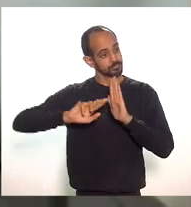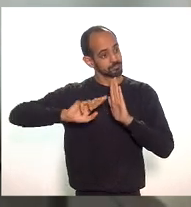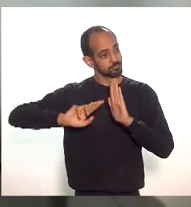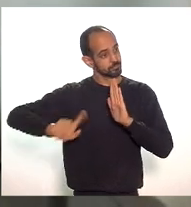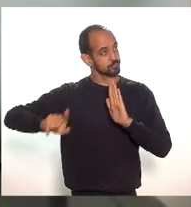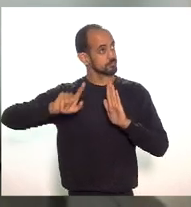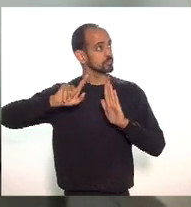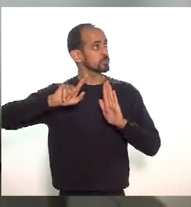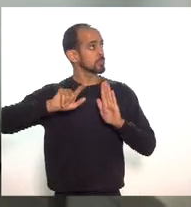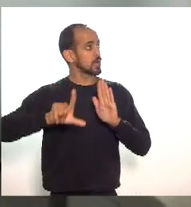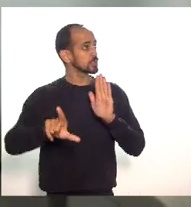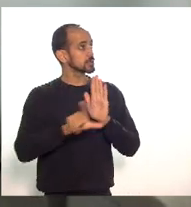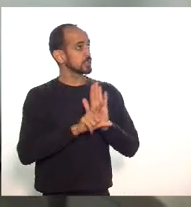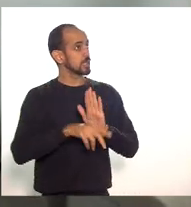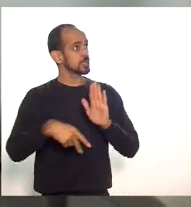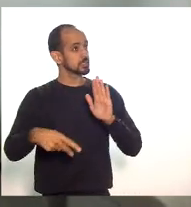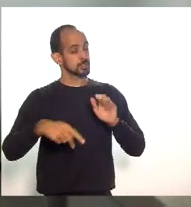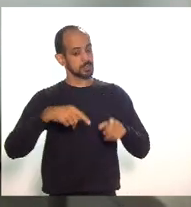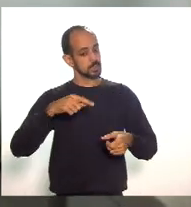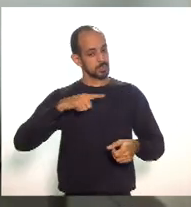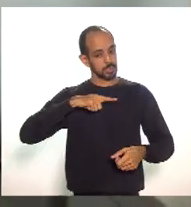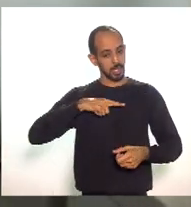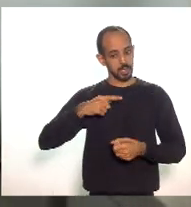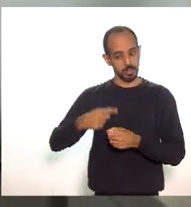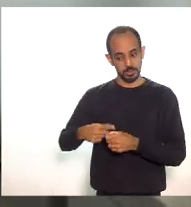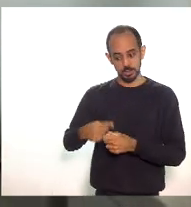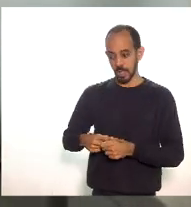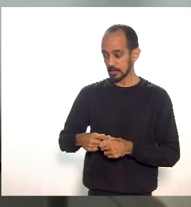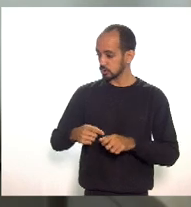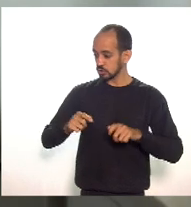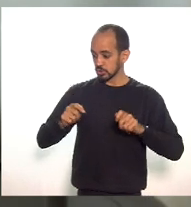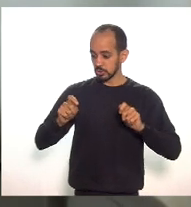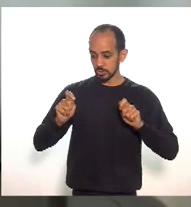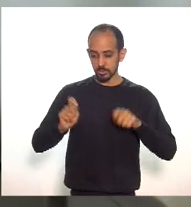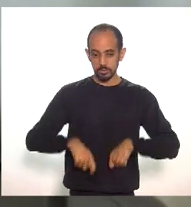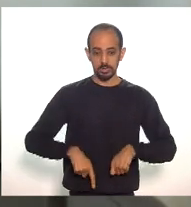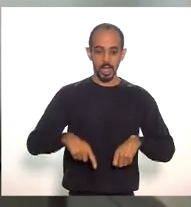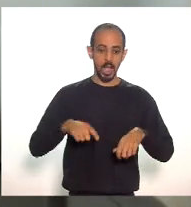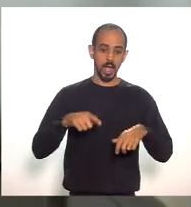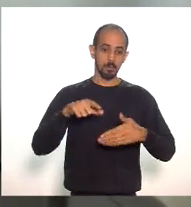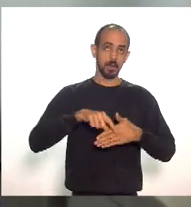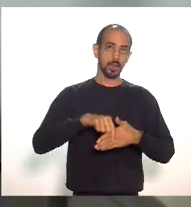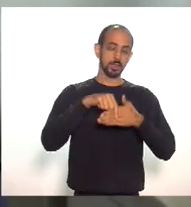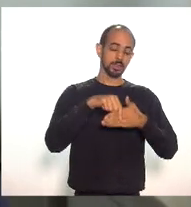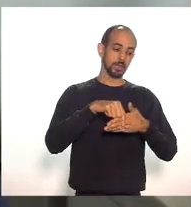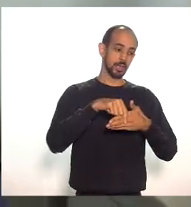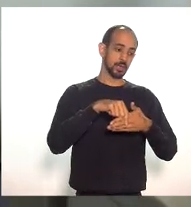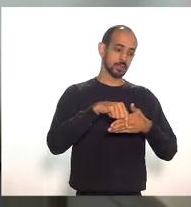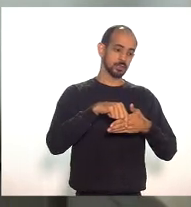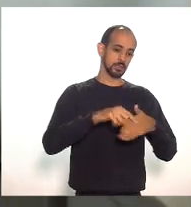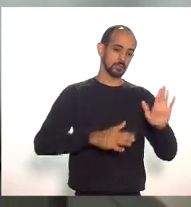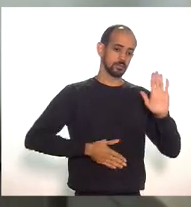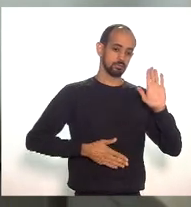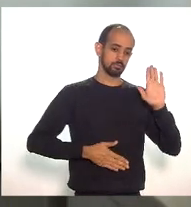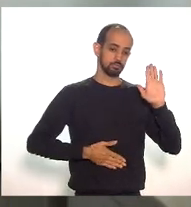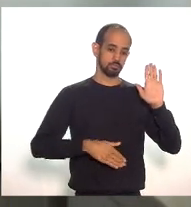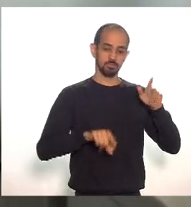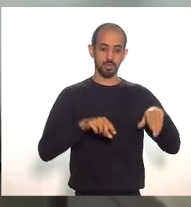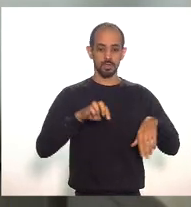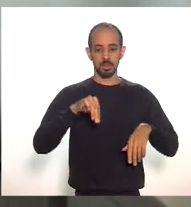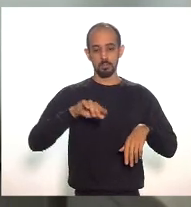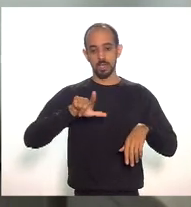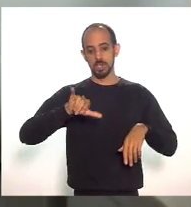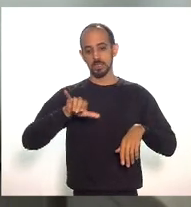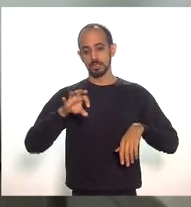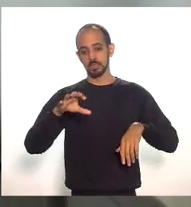as leis que valem para a cidade não vale para o comando do Marco né que comando da milícia e não